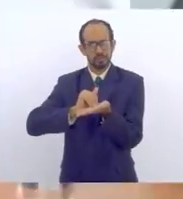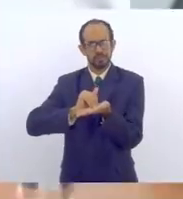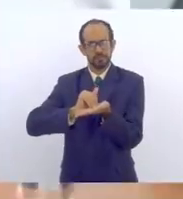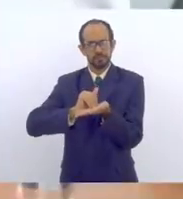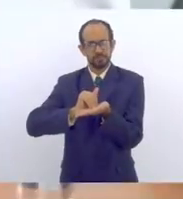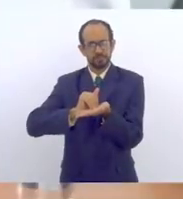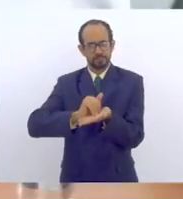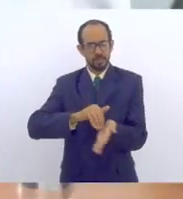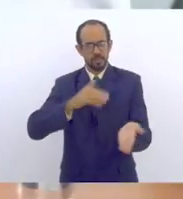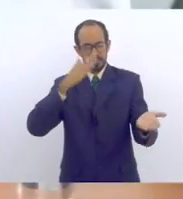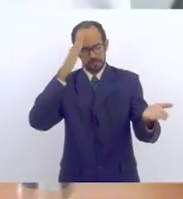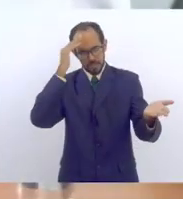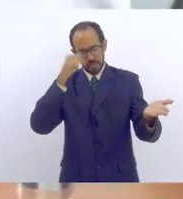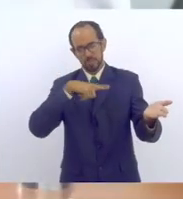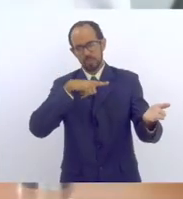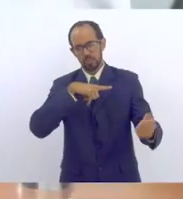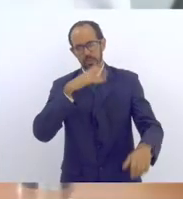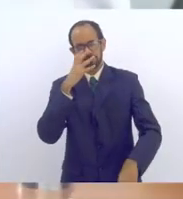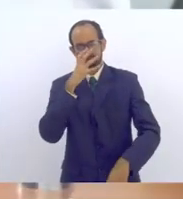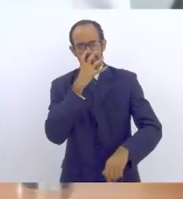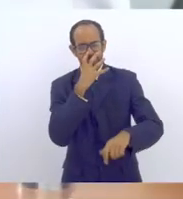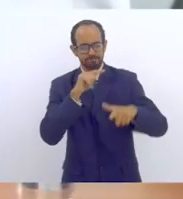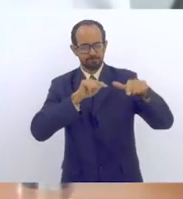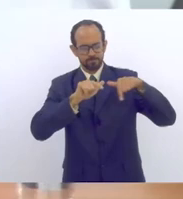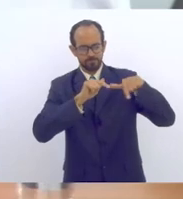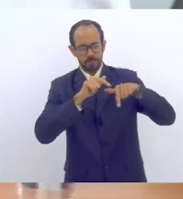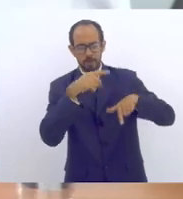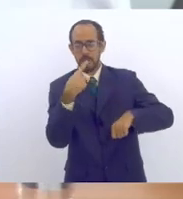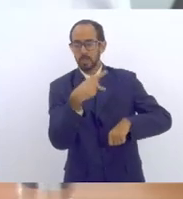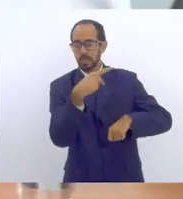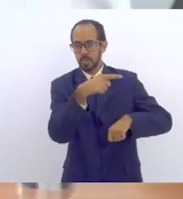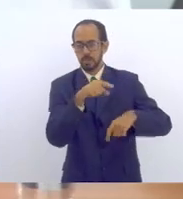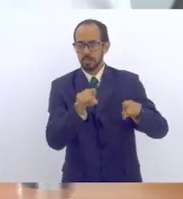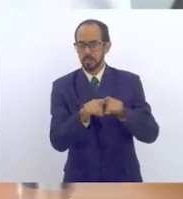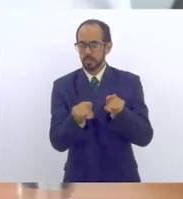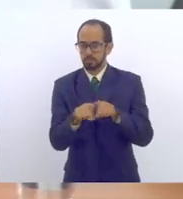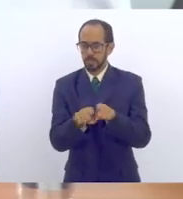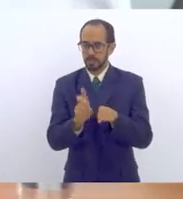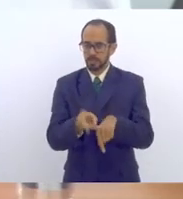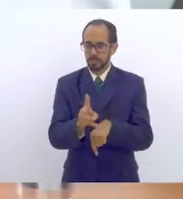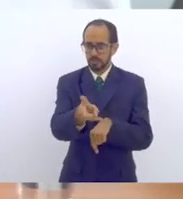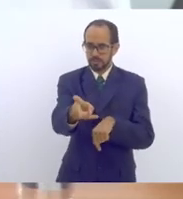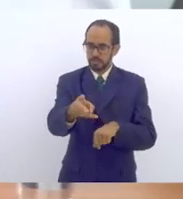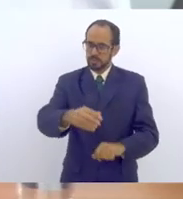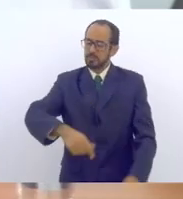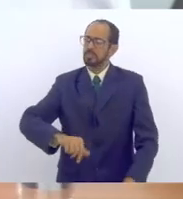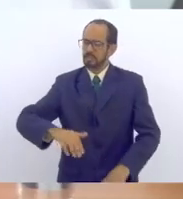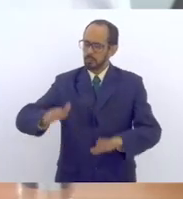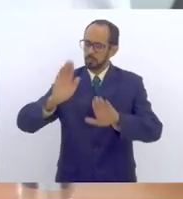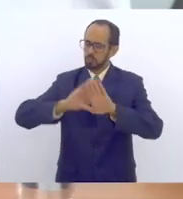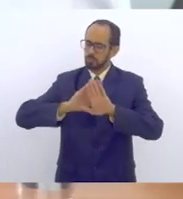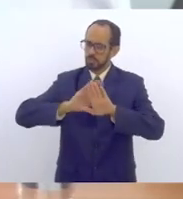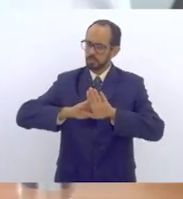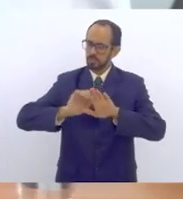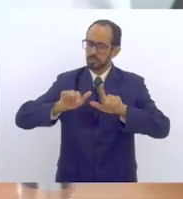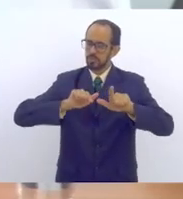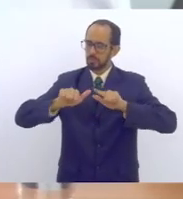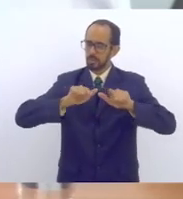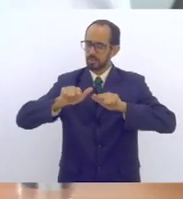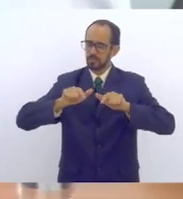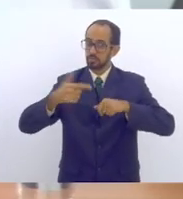tenho ele sabe disso uma grande admiração pelo trabalho dele sempre ali na retaguarda sem muito